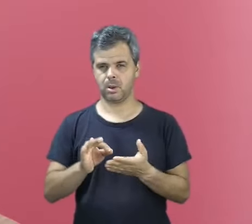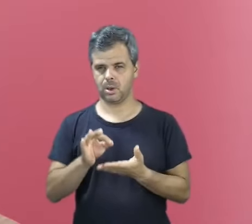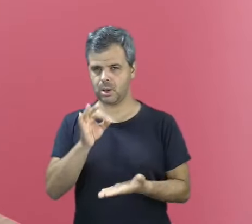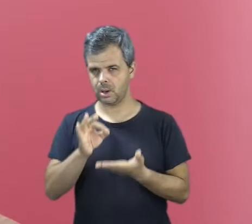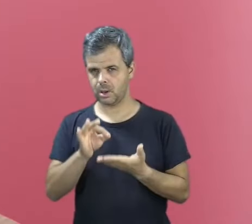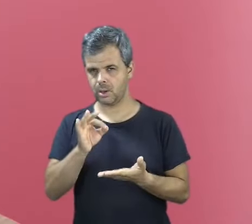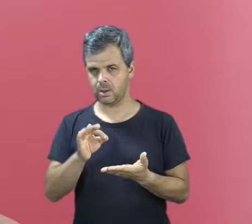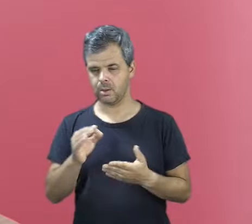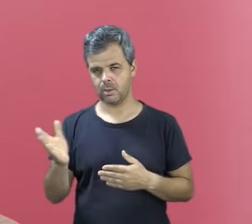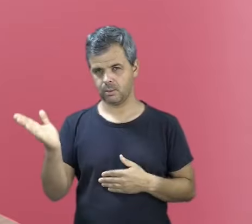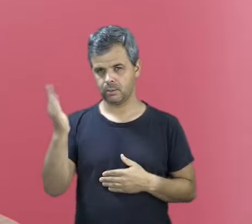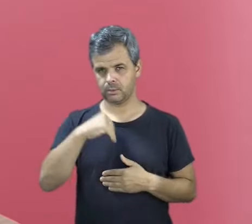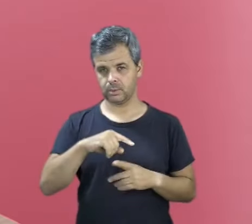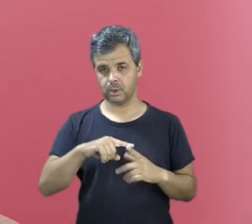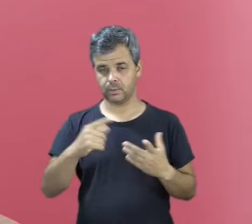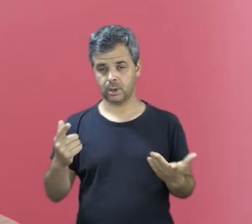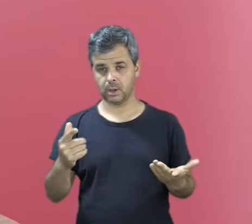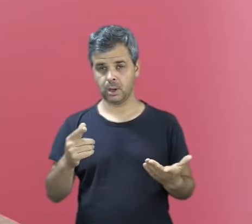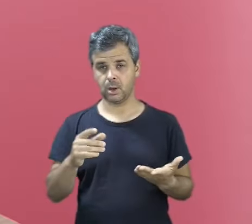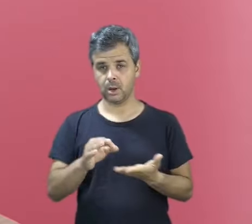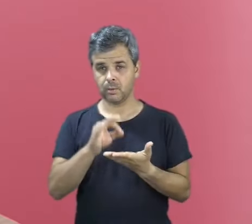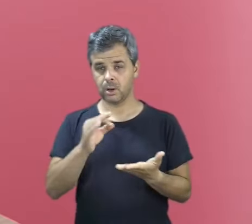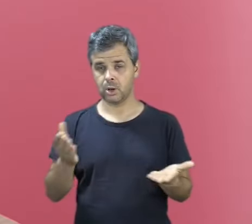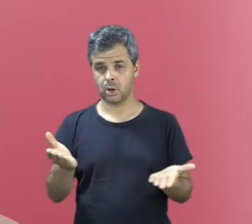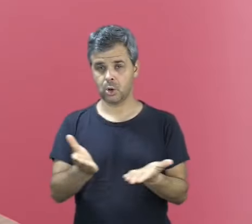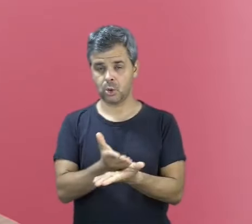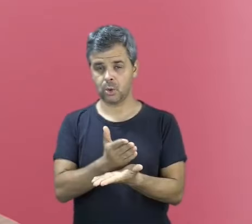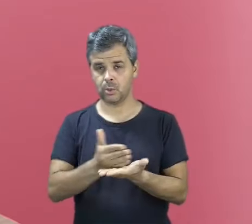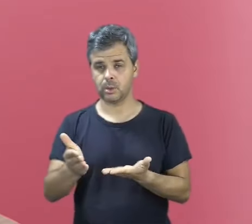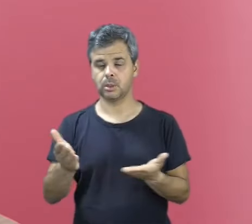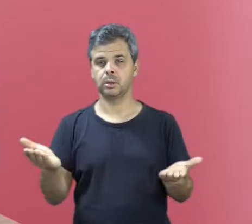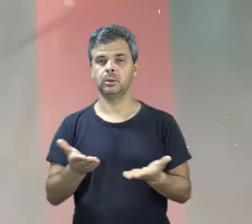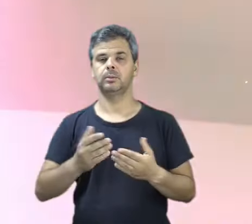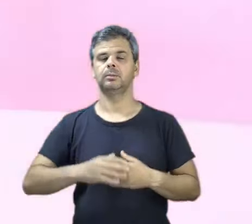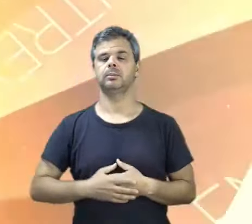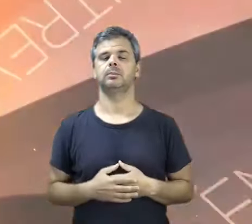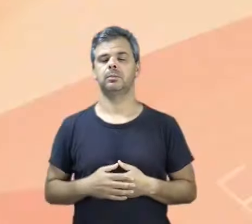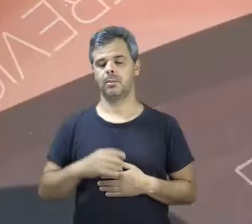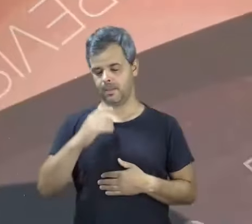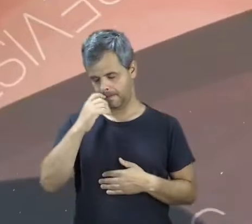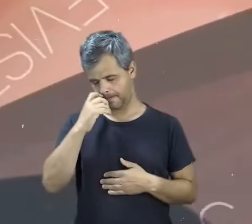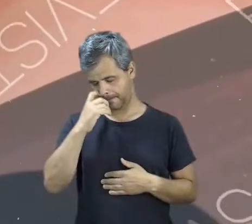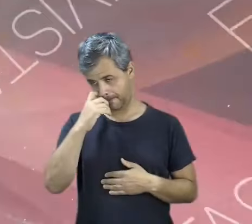café? Então chega com a gente porque o Café PT começa agora.